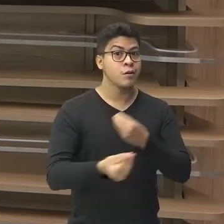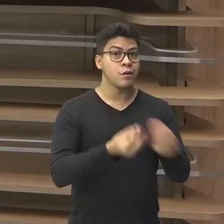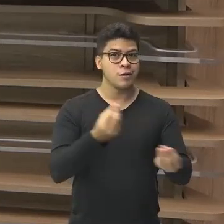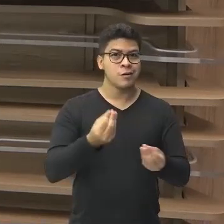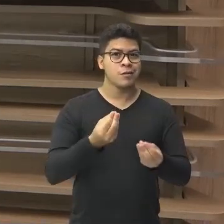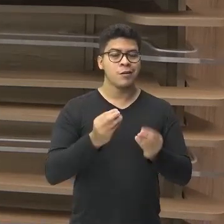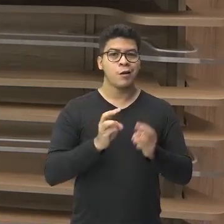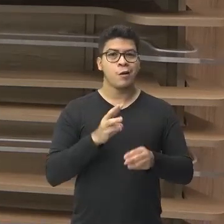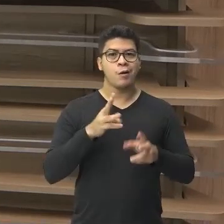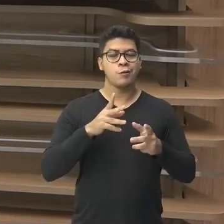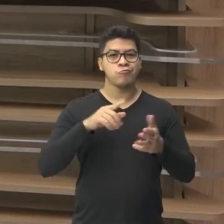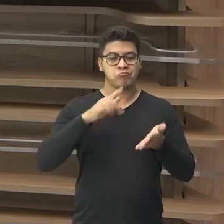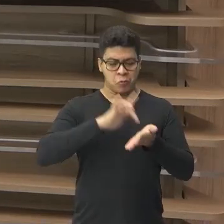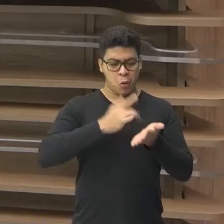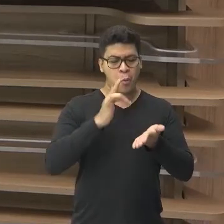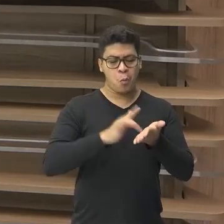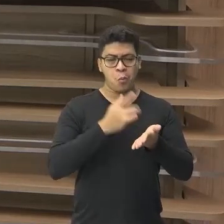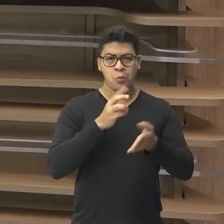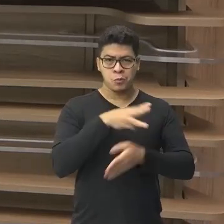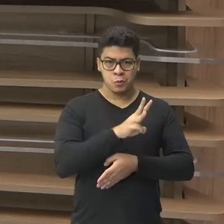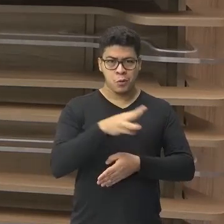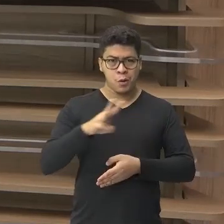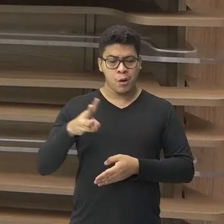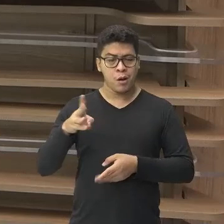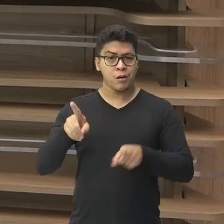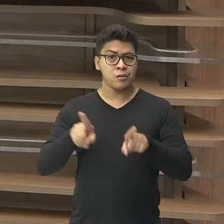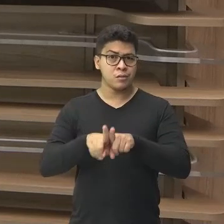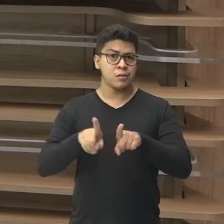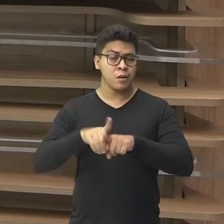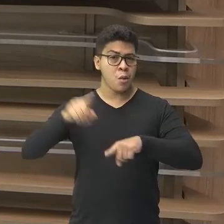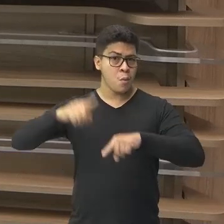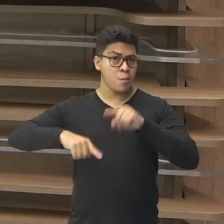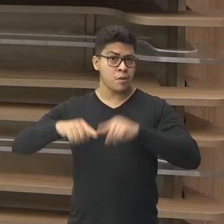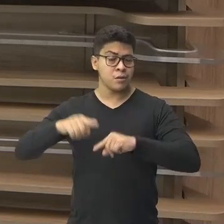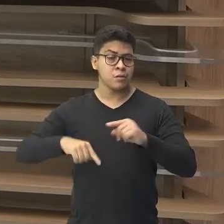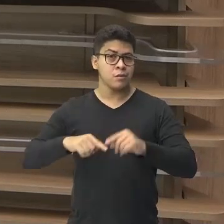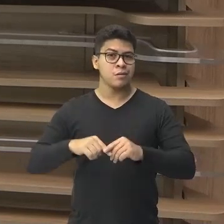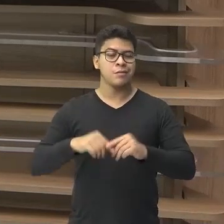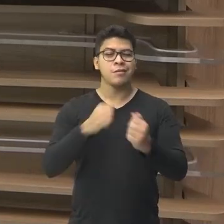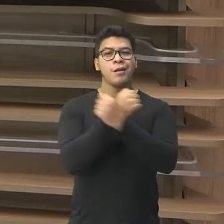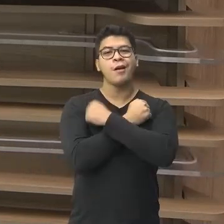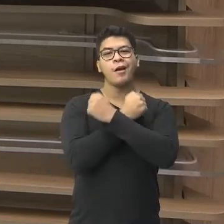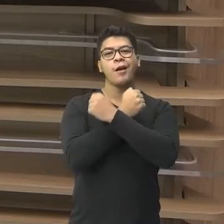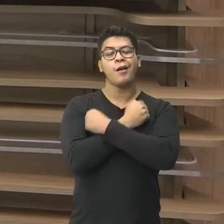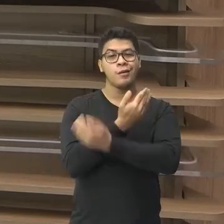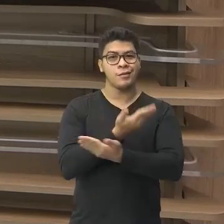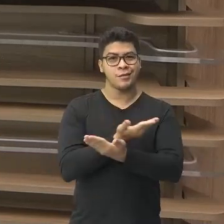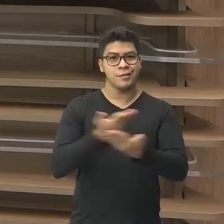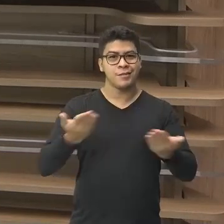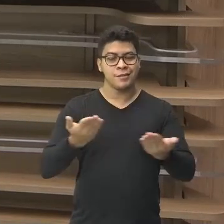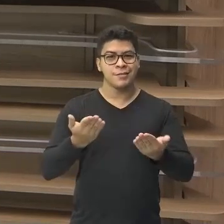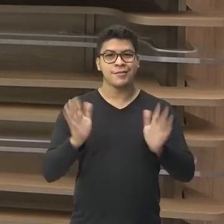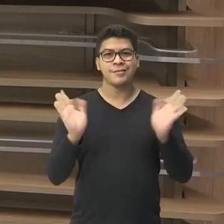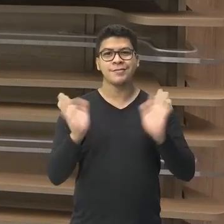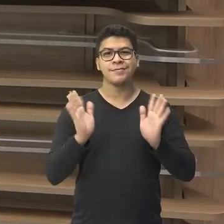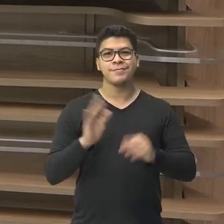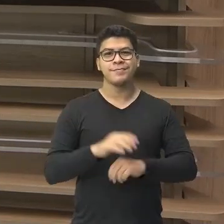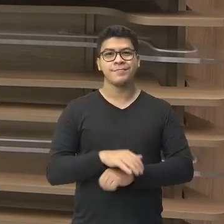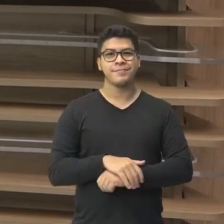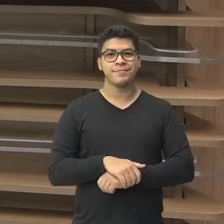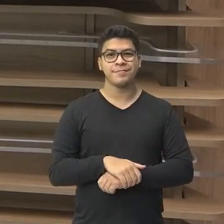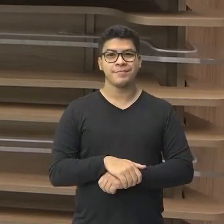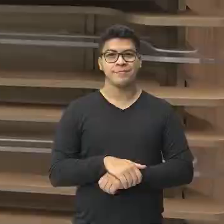materiais disponíveis na internet. Revejam essa aula sempre que quiser. Um abraço grande a todos vocês e até a próxima.